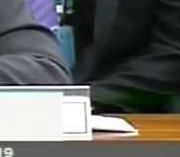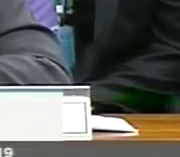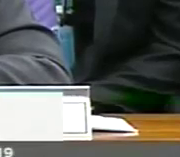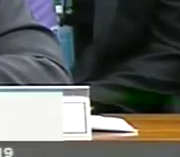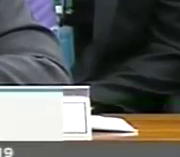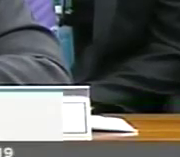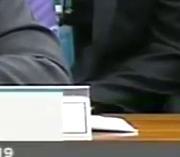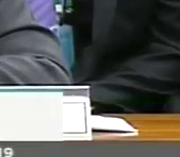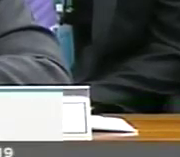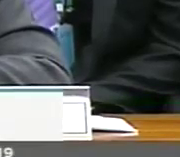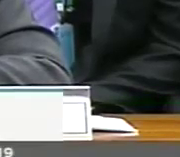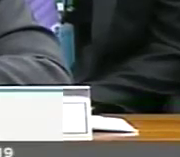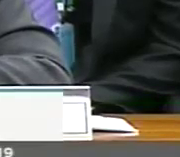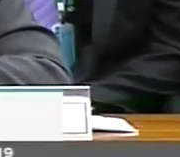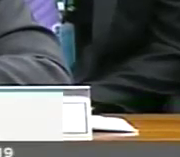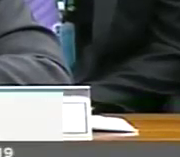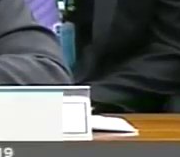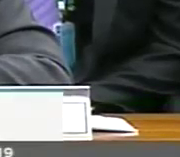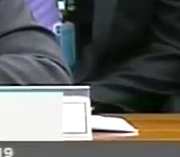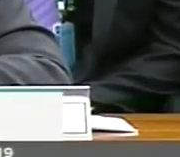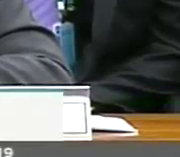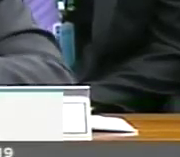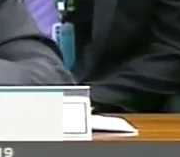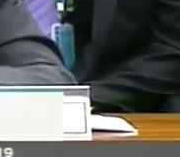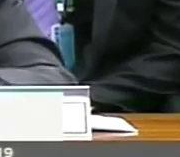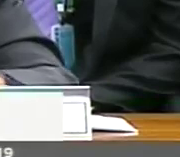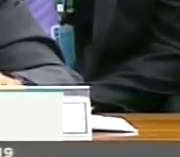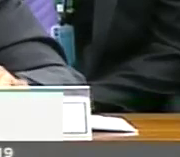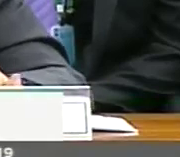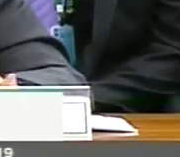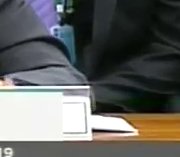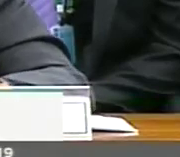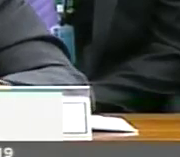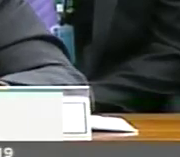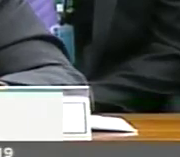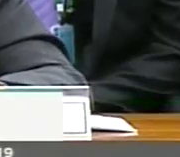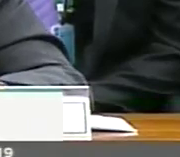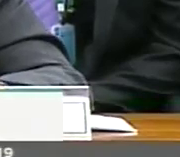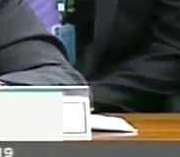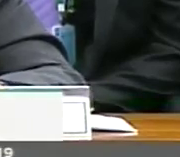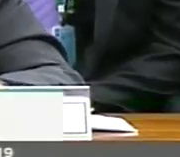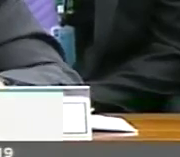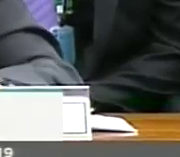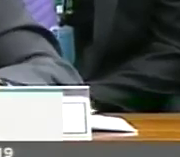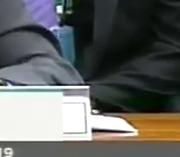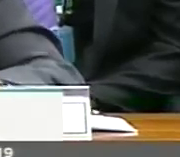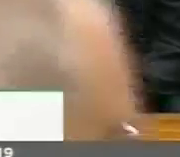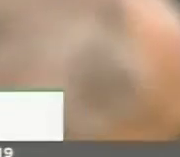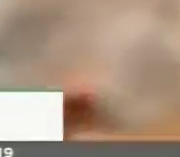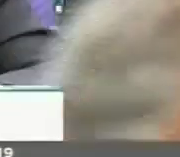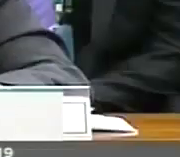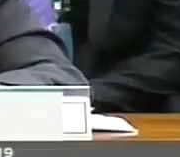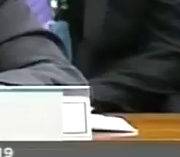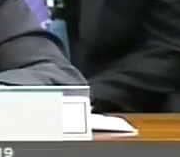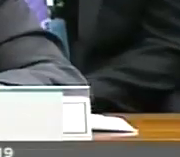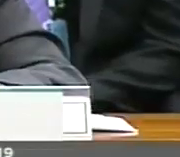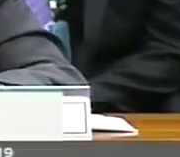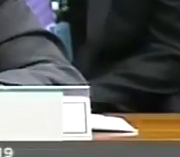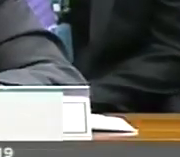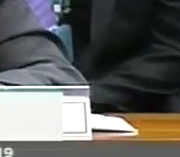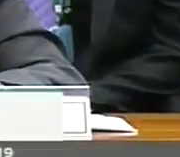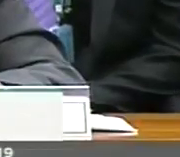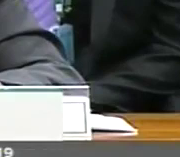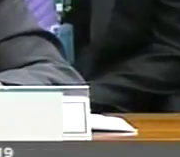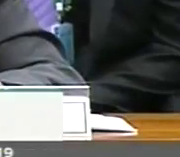razão alguma para impedir essa investigação. Não me causou surpresa o fato de ter visto as palavras do meu